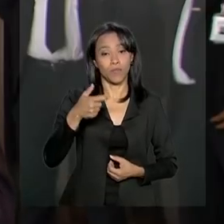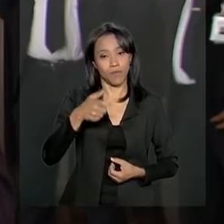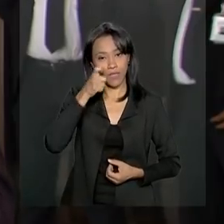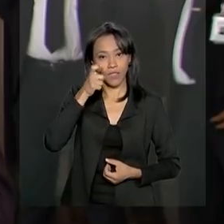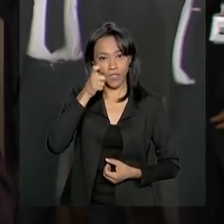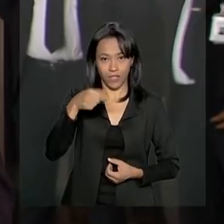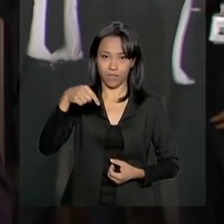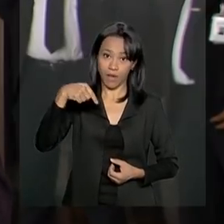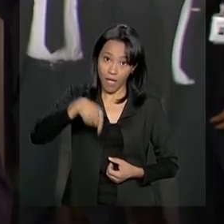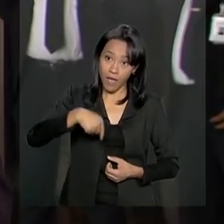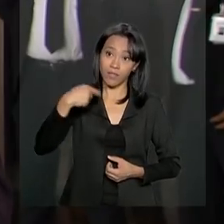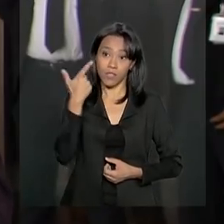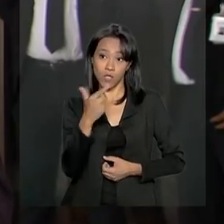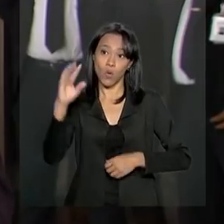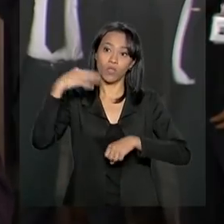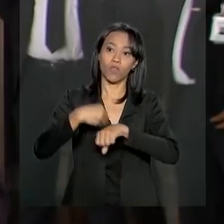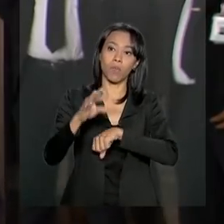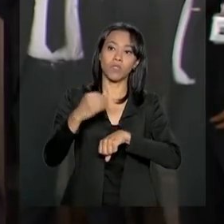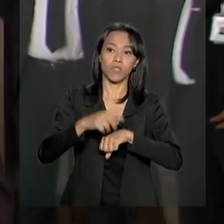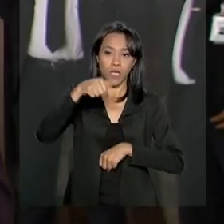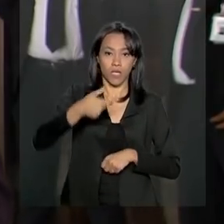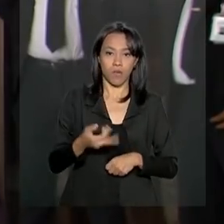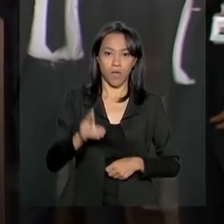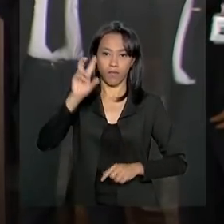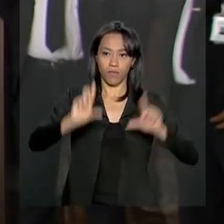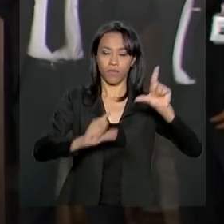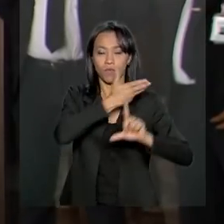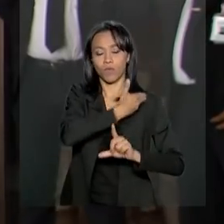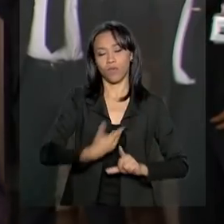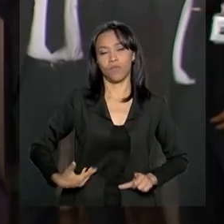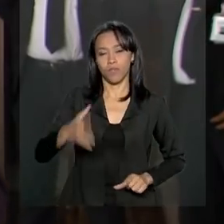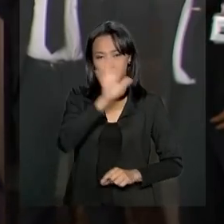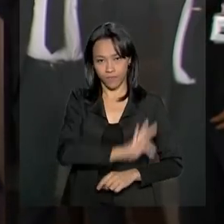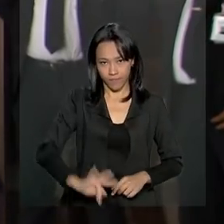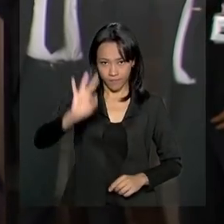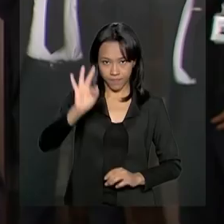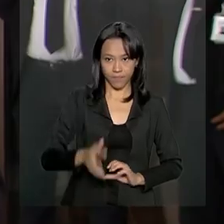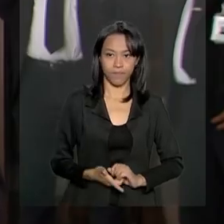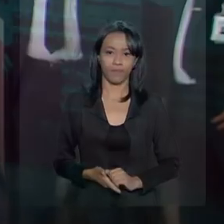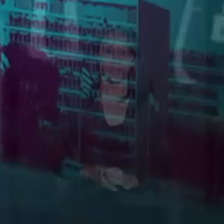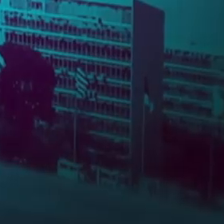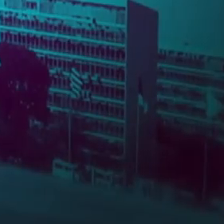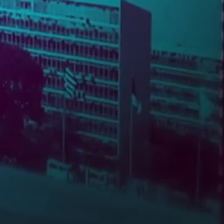acompanhando essas e outras notícias aqui na NBR, a TV do Governo Federal.